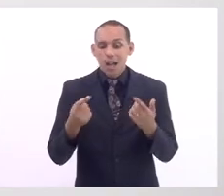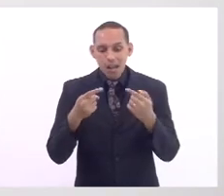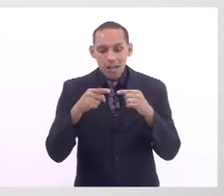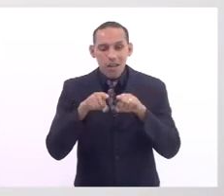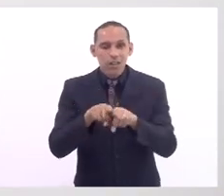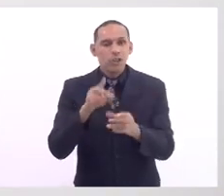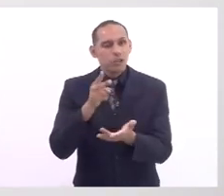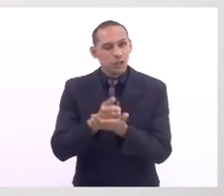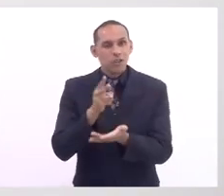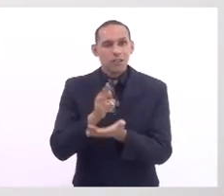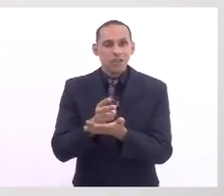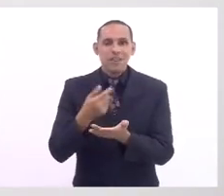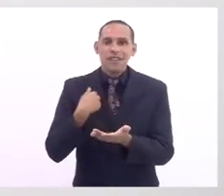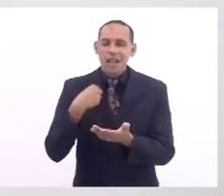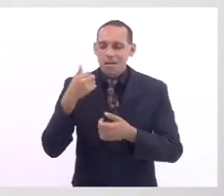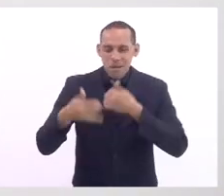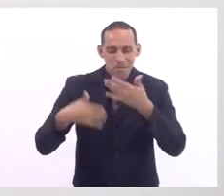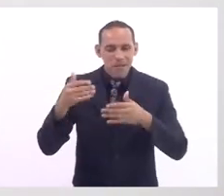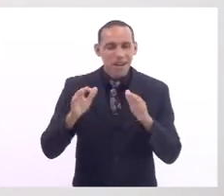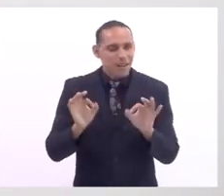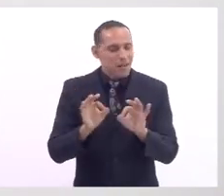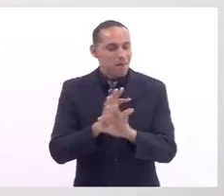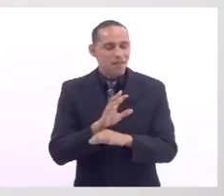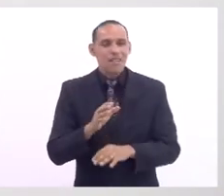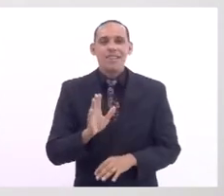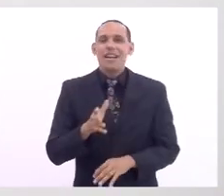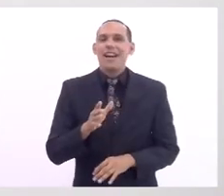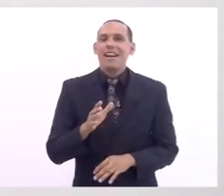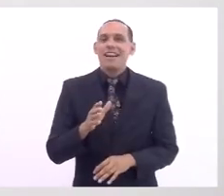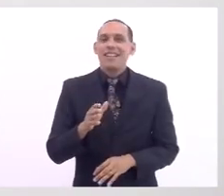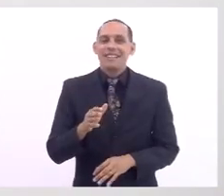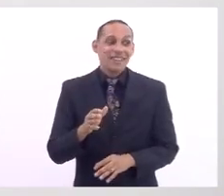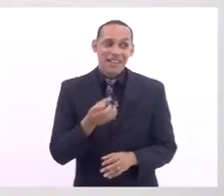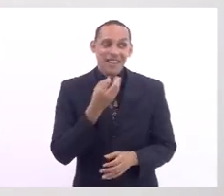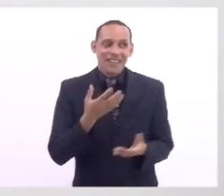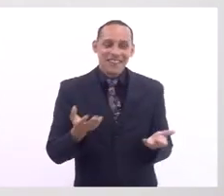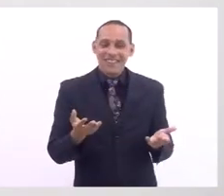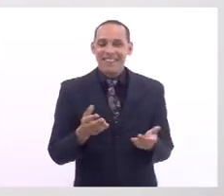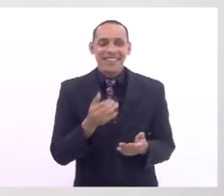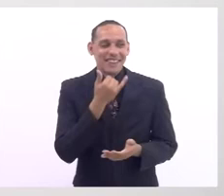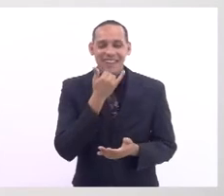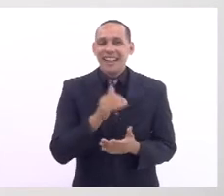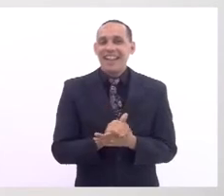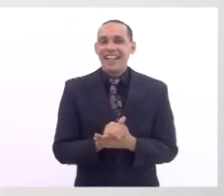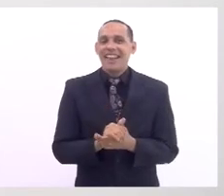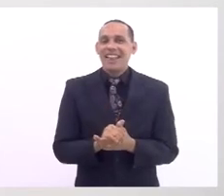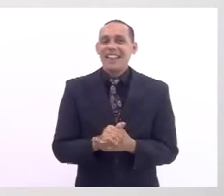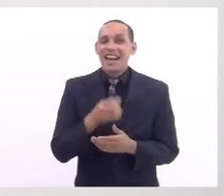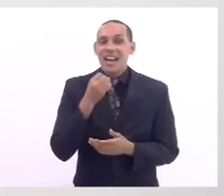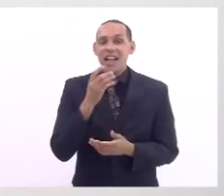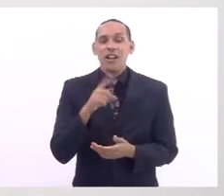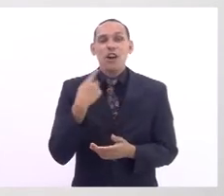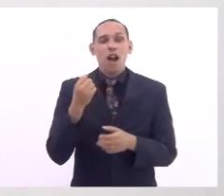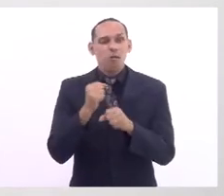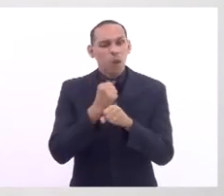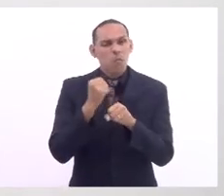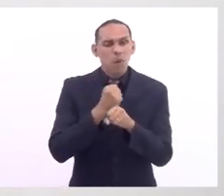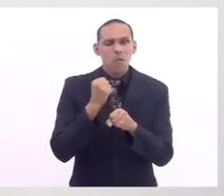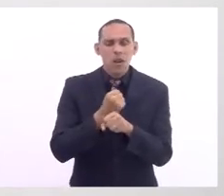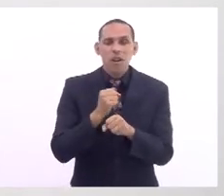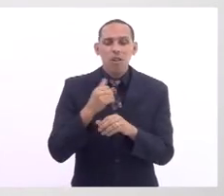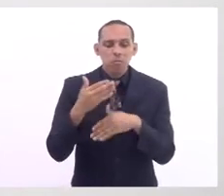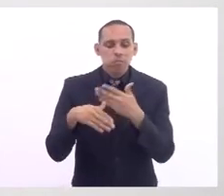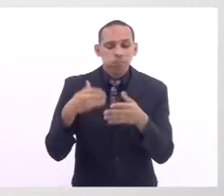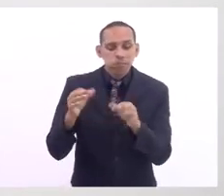continuou eu já tô acabando o testemunho por durante todo esse tempo eu ainda bem Desculpa ainda bem nós fomos construídos e